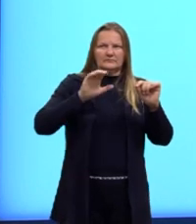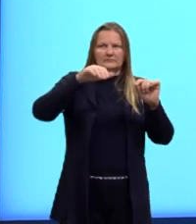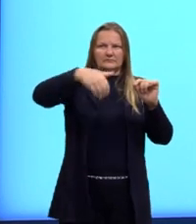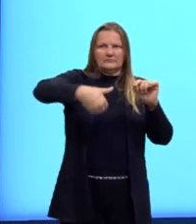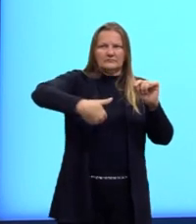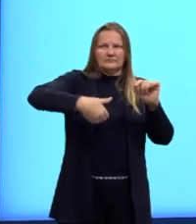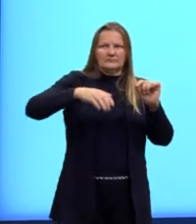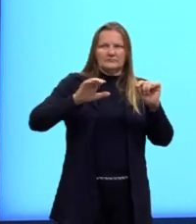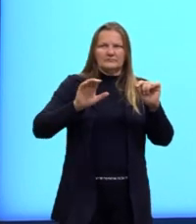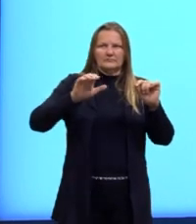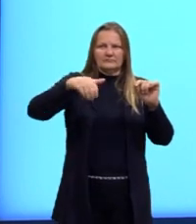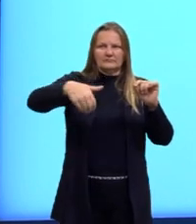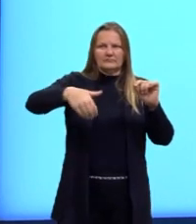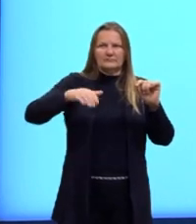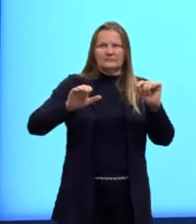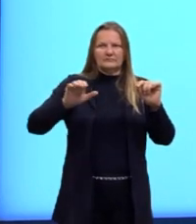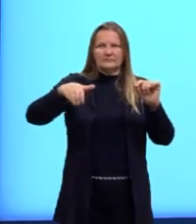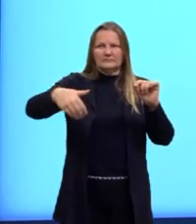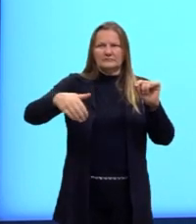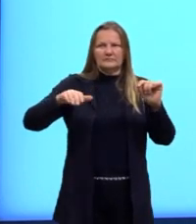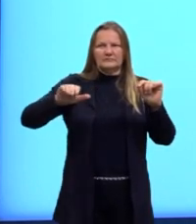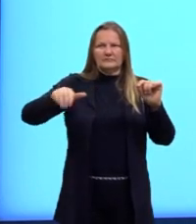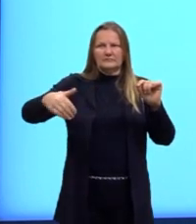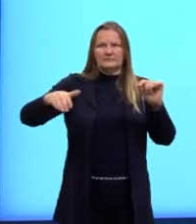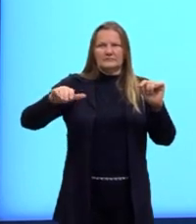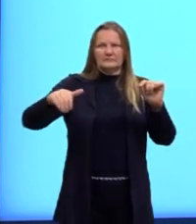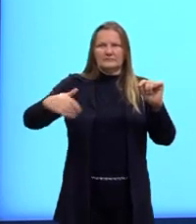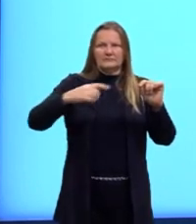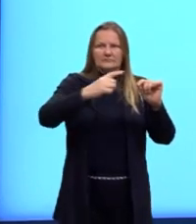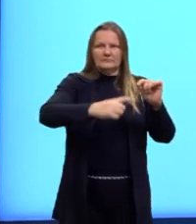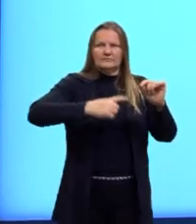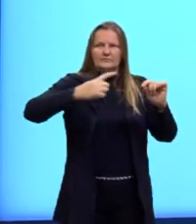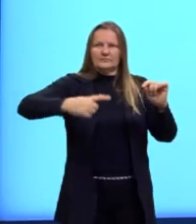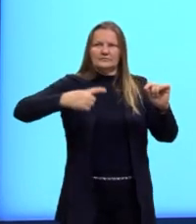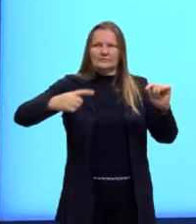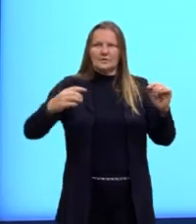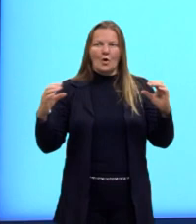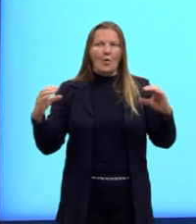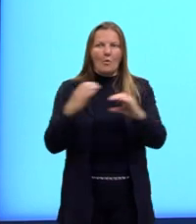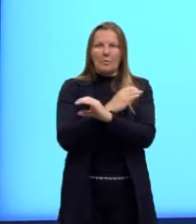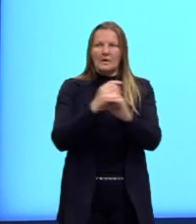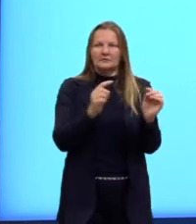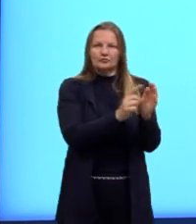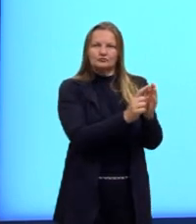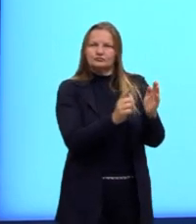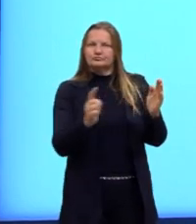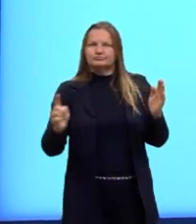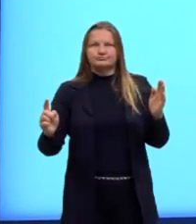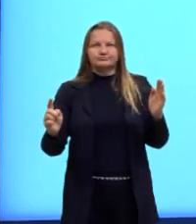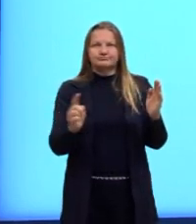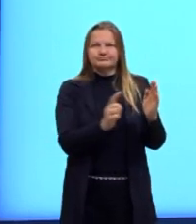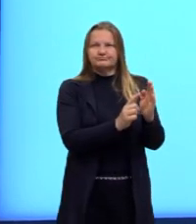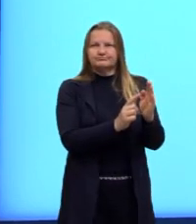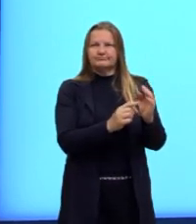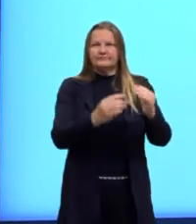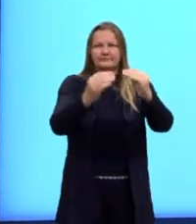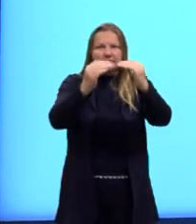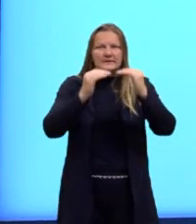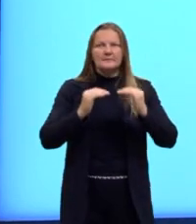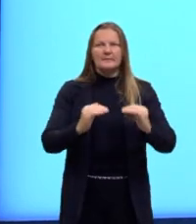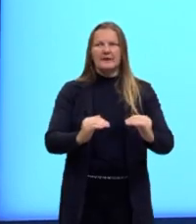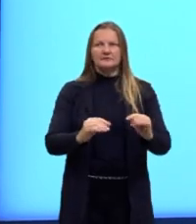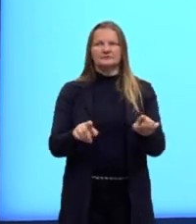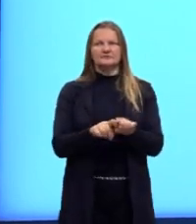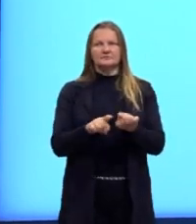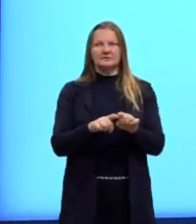volta para a direita, né? Ó, tá fazendo a volta em todo esse fio, tá? Aqui embaixo acontece a